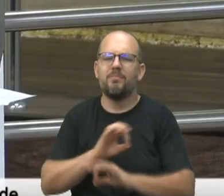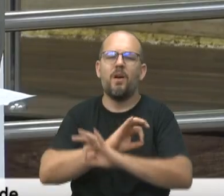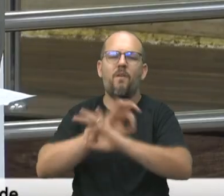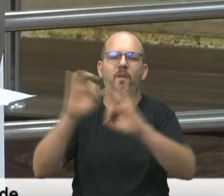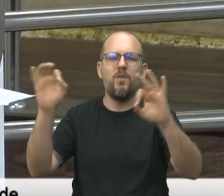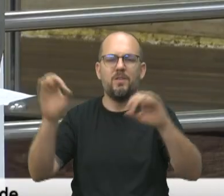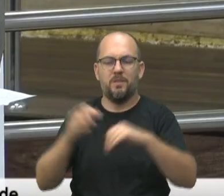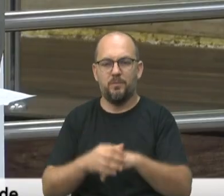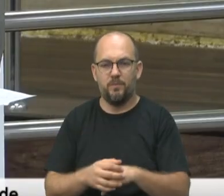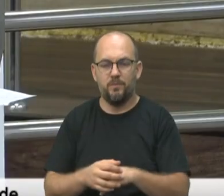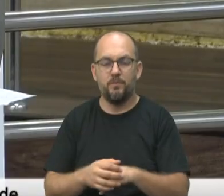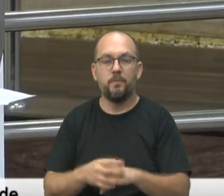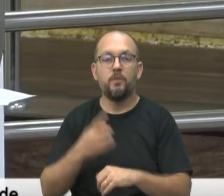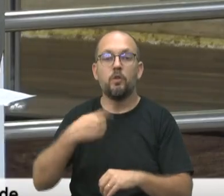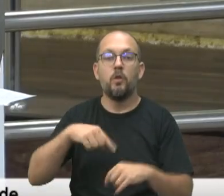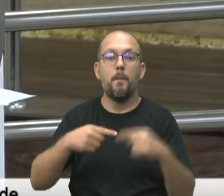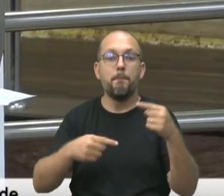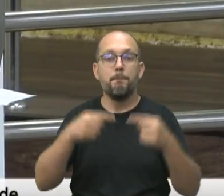saúde